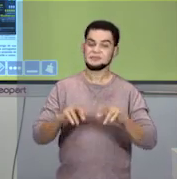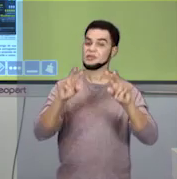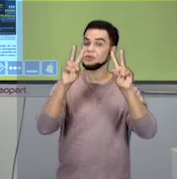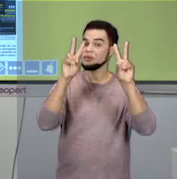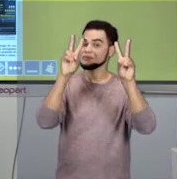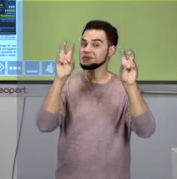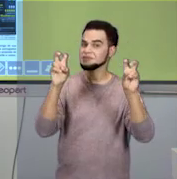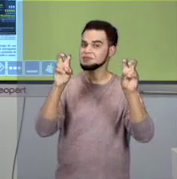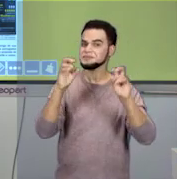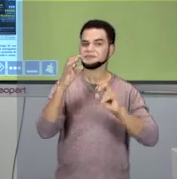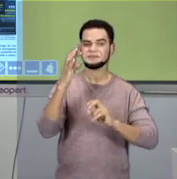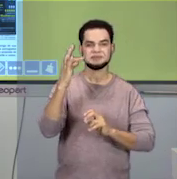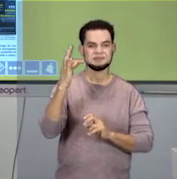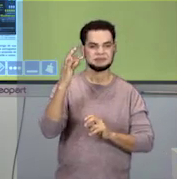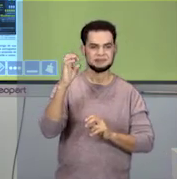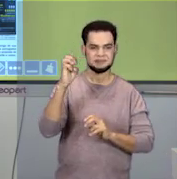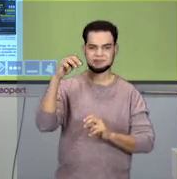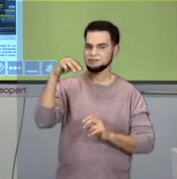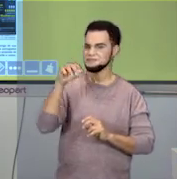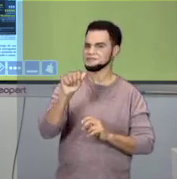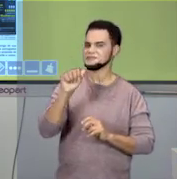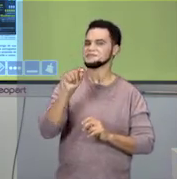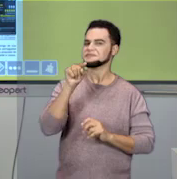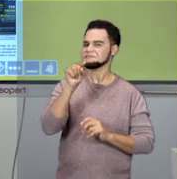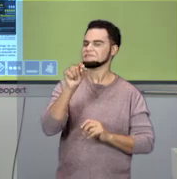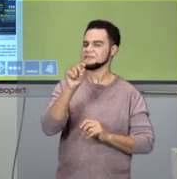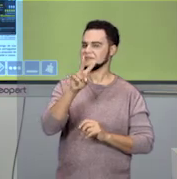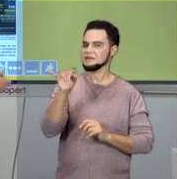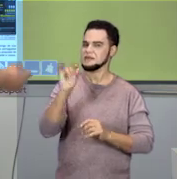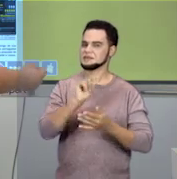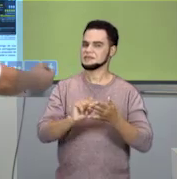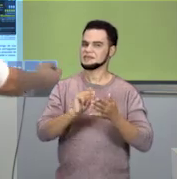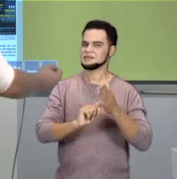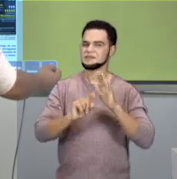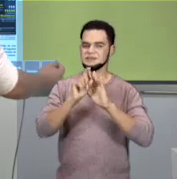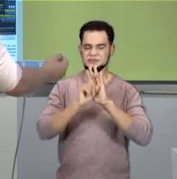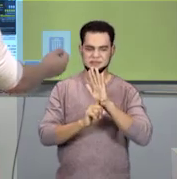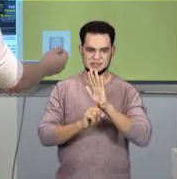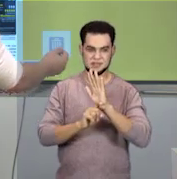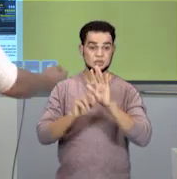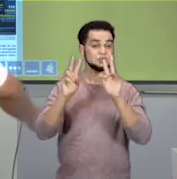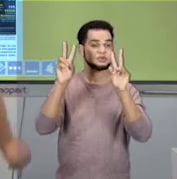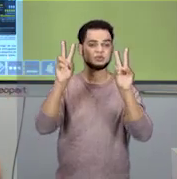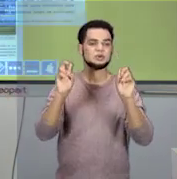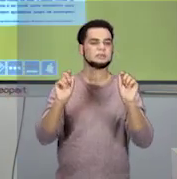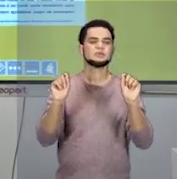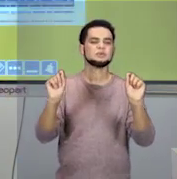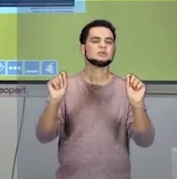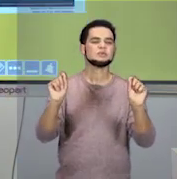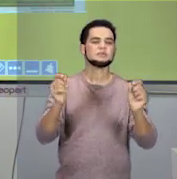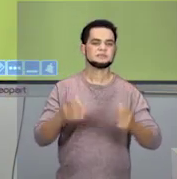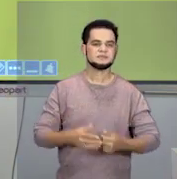tema que você deve escrever o seu texto, sobre o qual, né, você deve escrever o seu